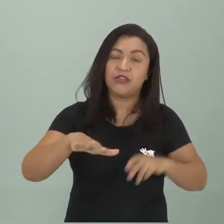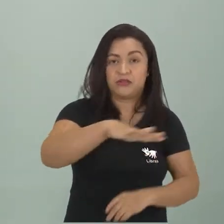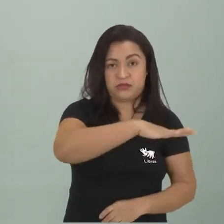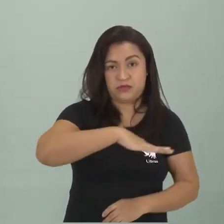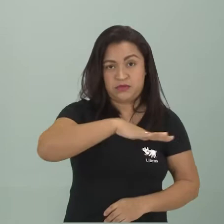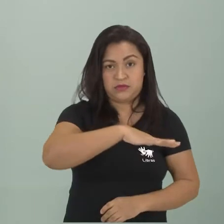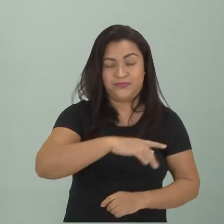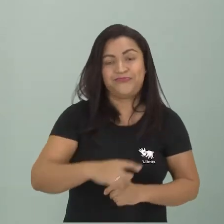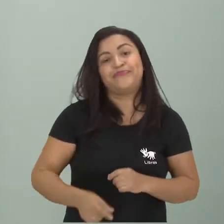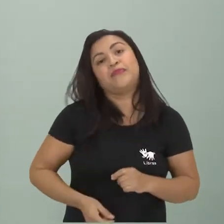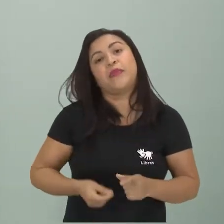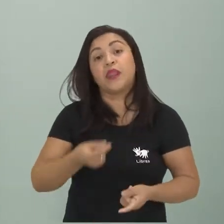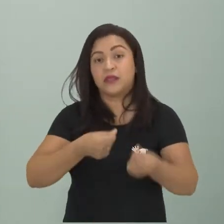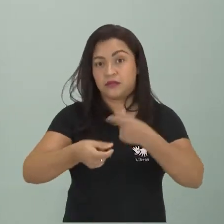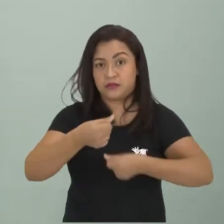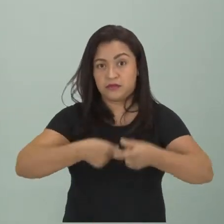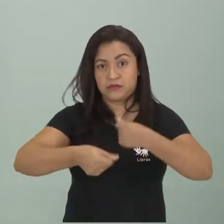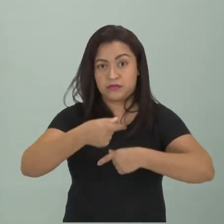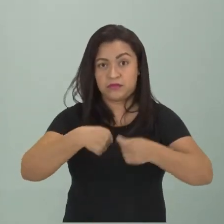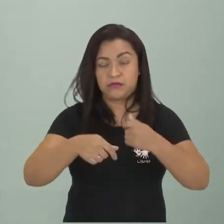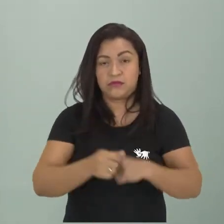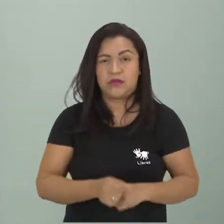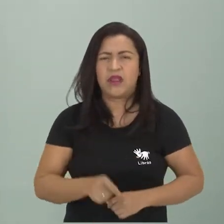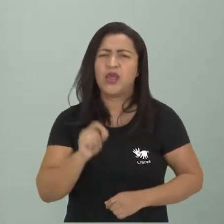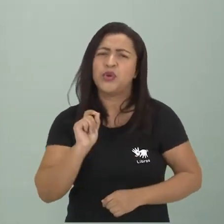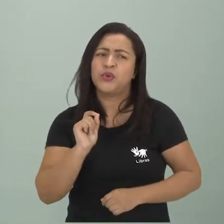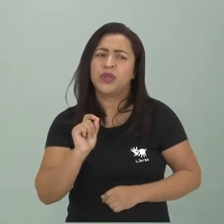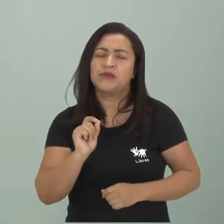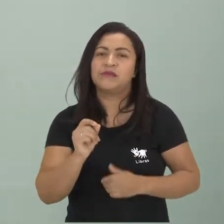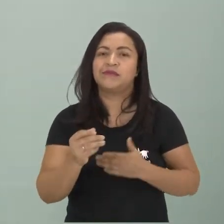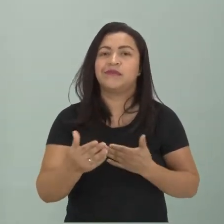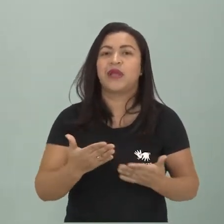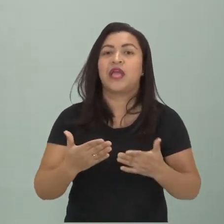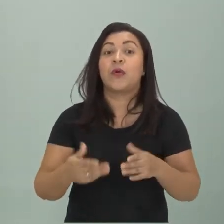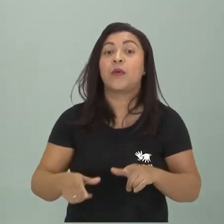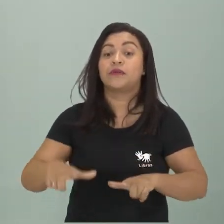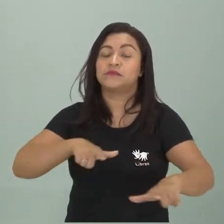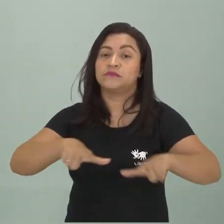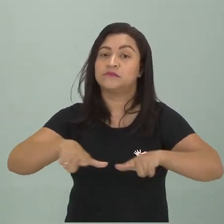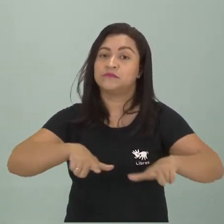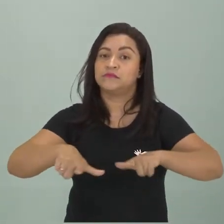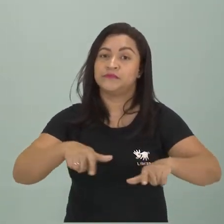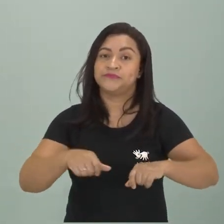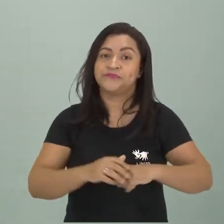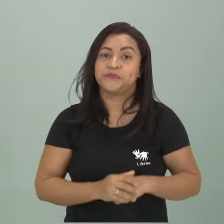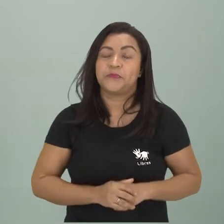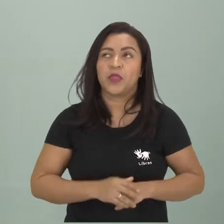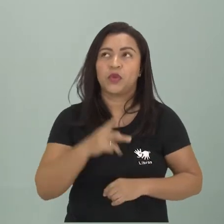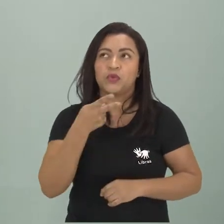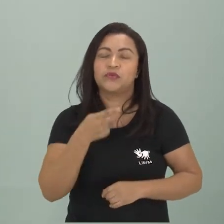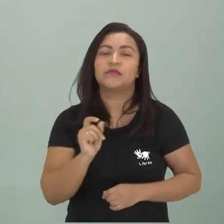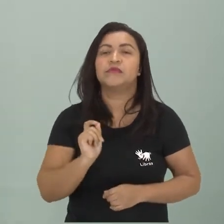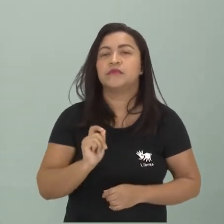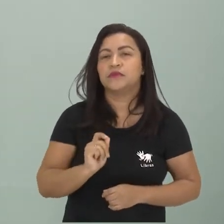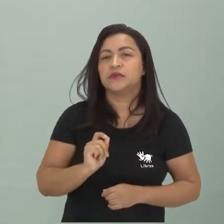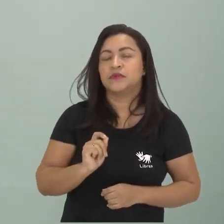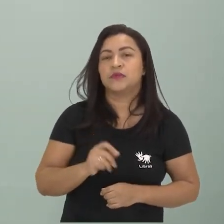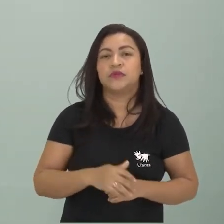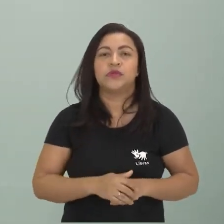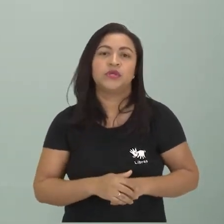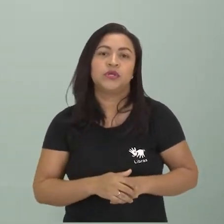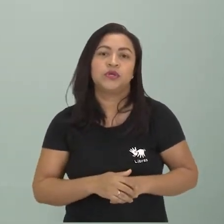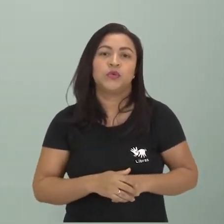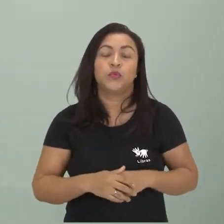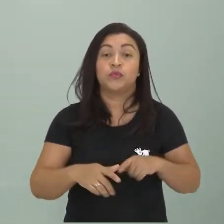A economia, ela está relacionada ao trabalho. Quando eu digo que a economia relaciona-se